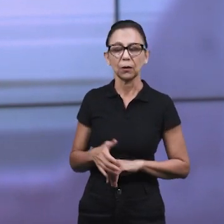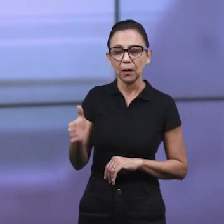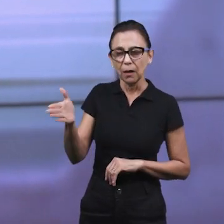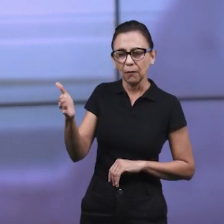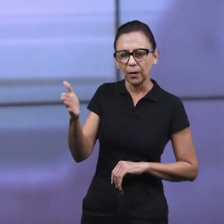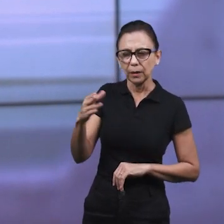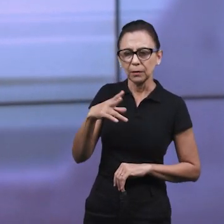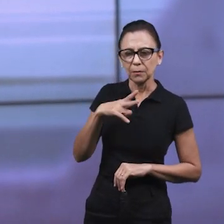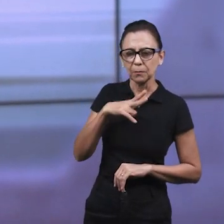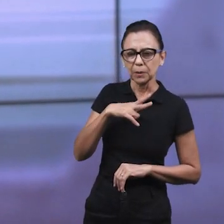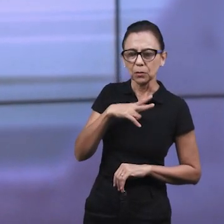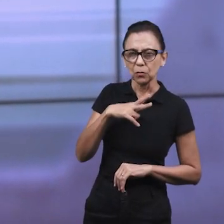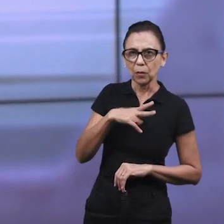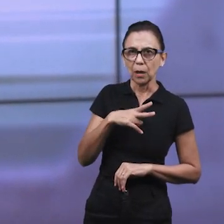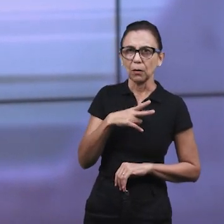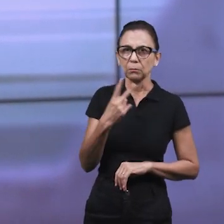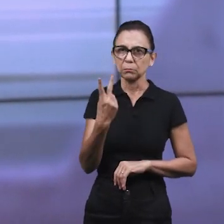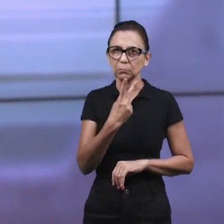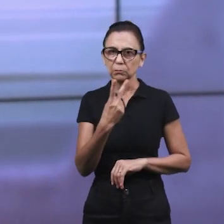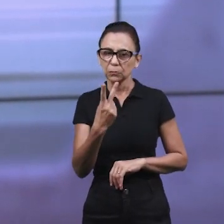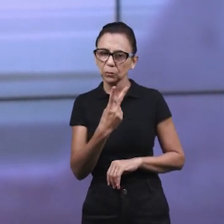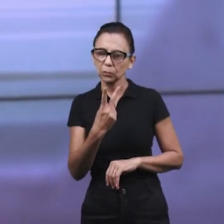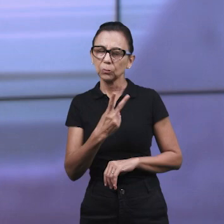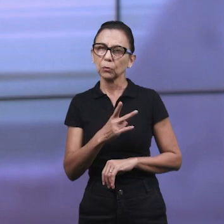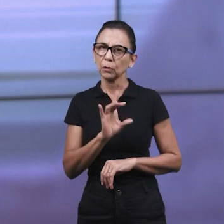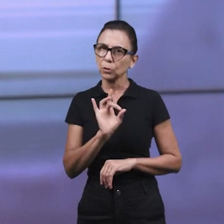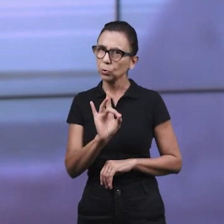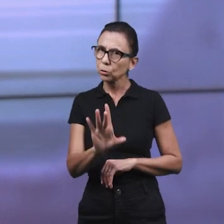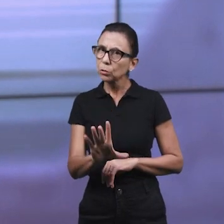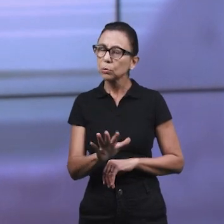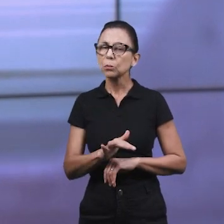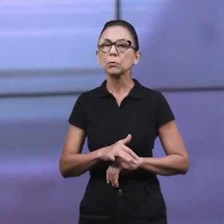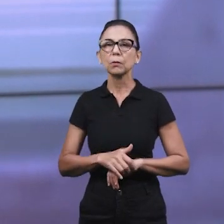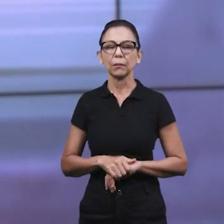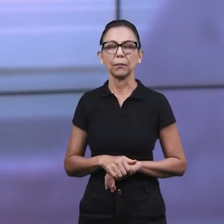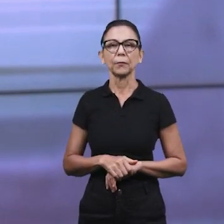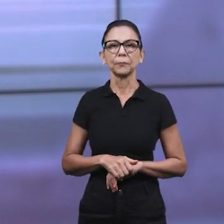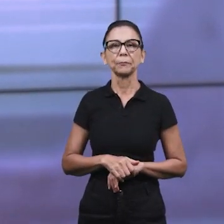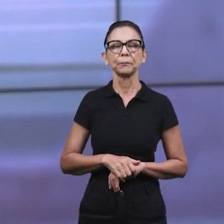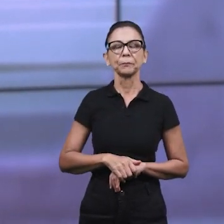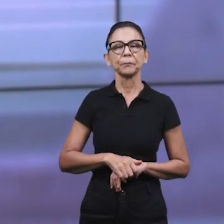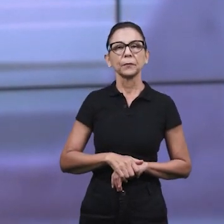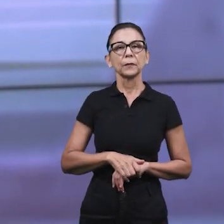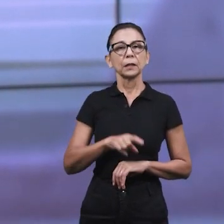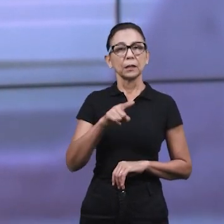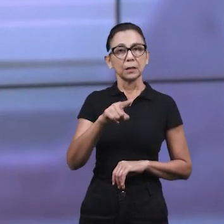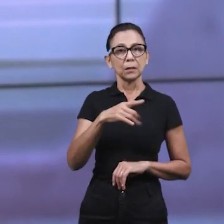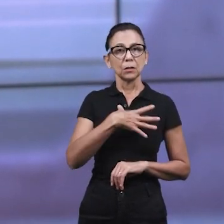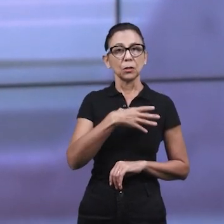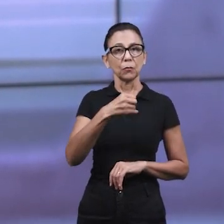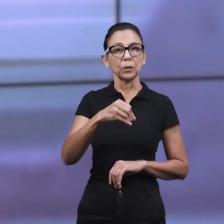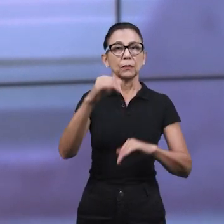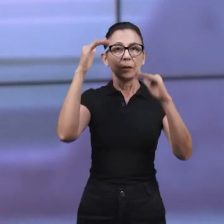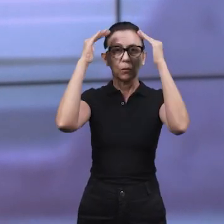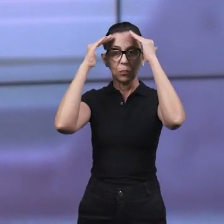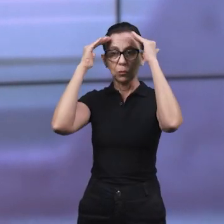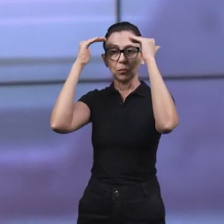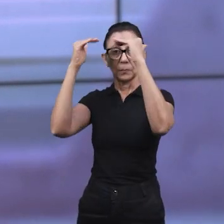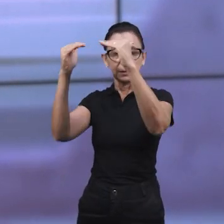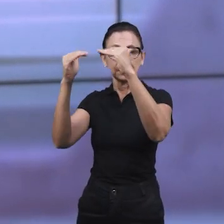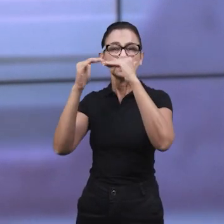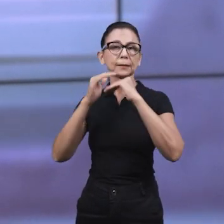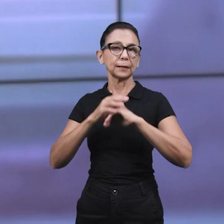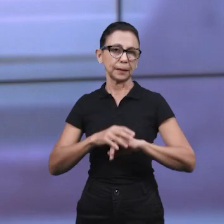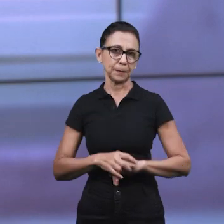e corrija em oculto, em secreto, que ele te ouvirá e o Senhor o honrará. E elimine